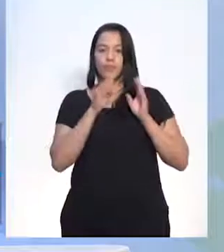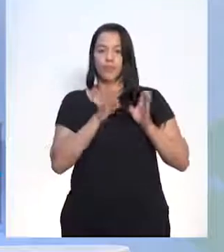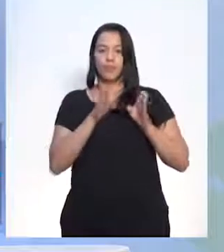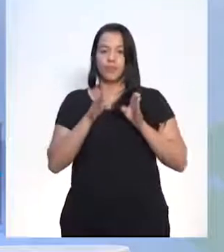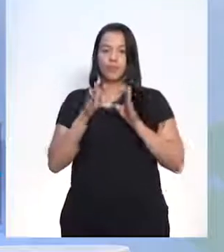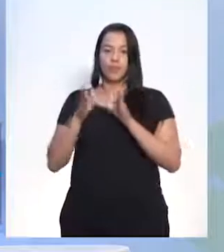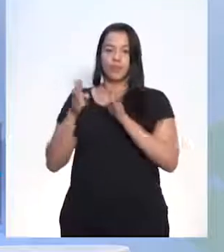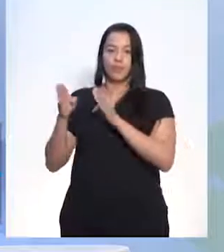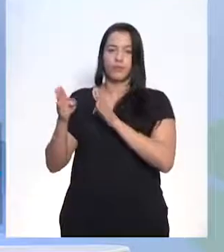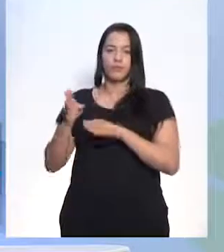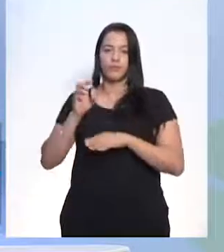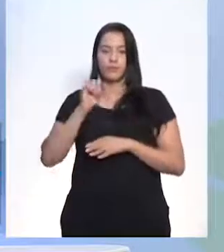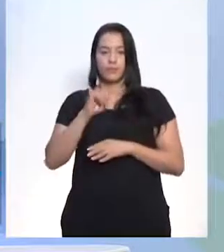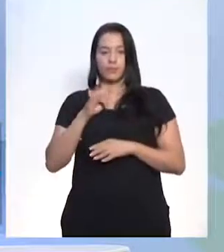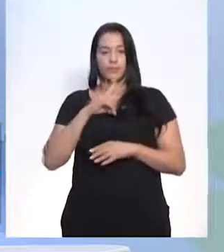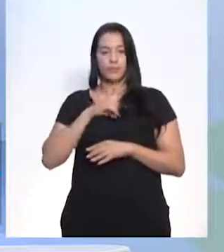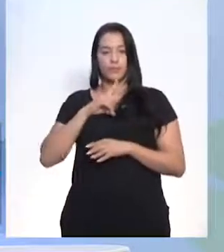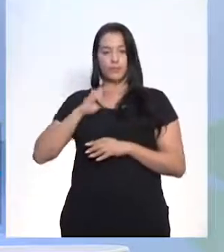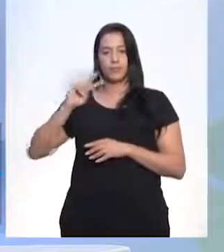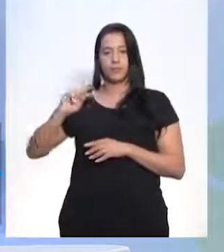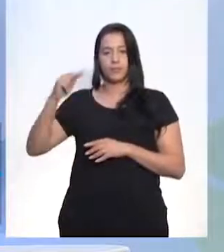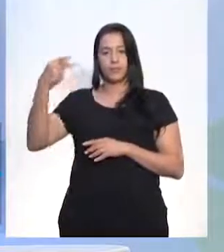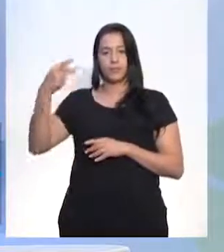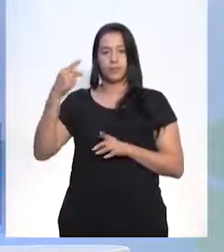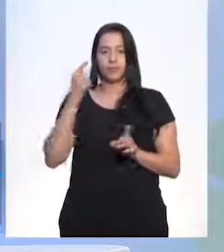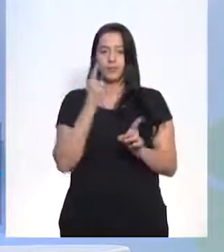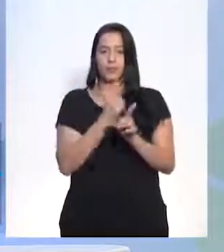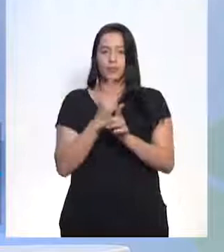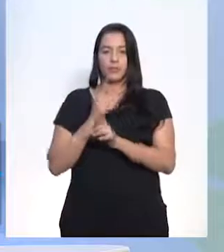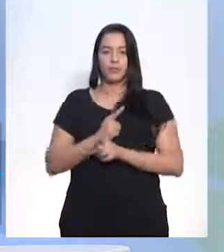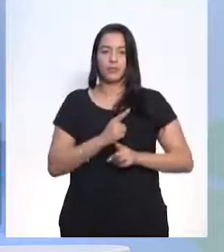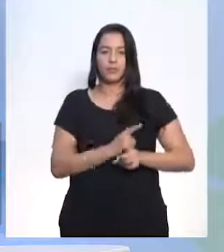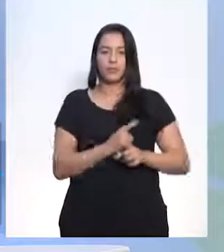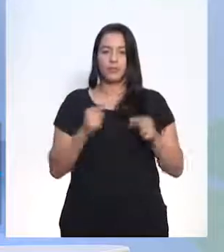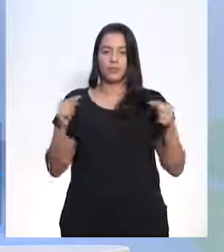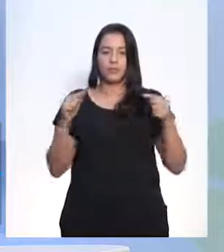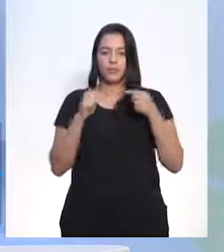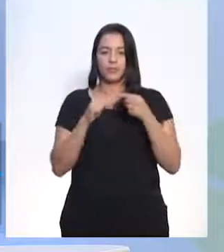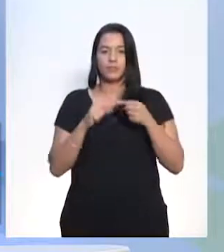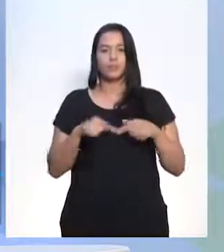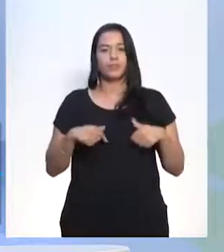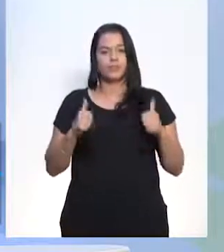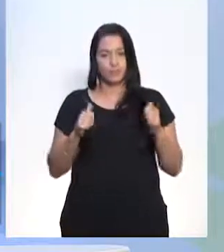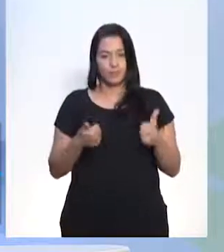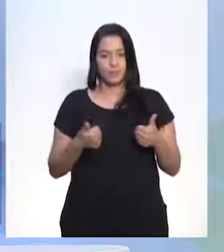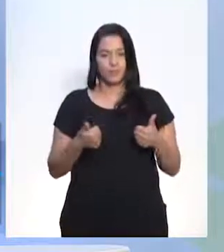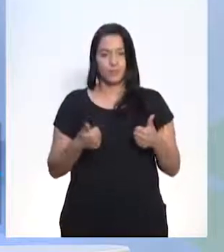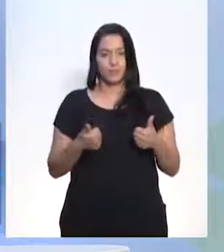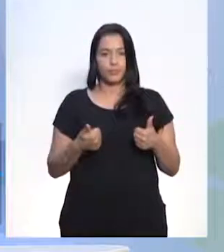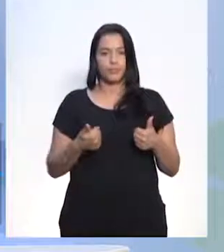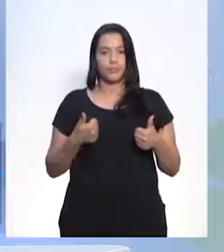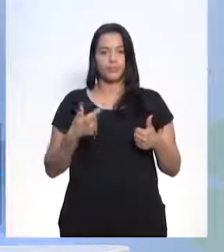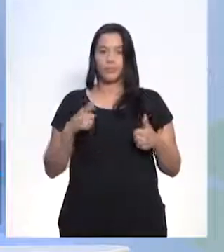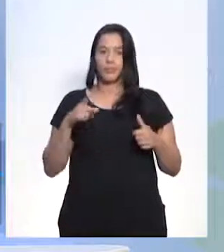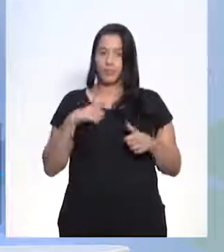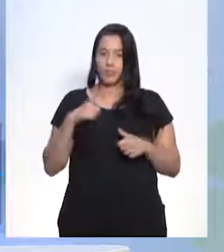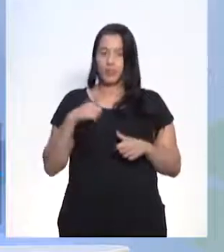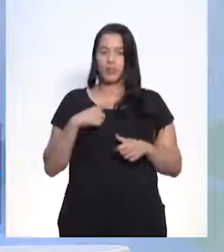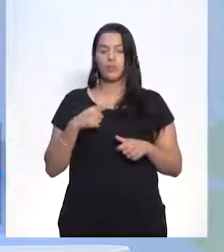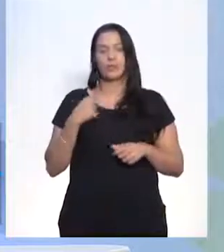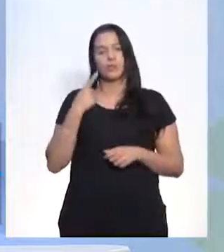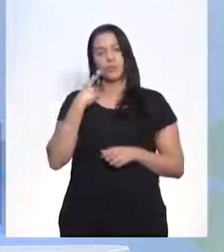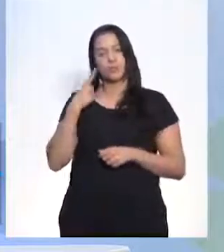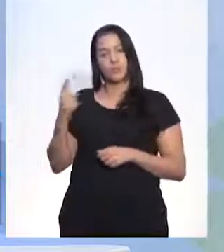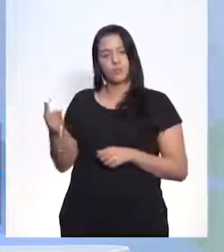organizar se houver alguma potência ali e descobrir qual é essa relação métrica, certo? Então, nós chegamos, neste